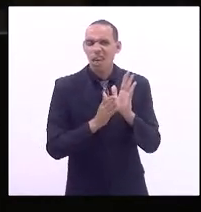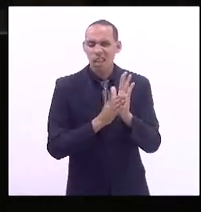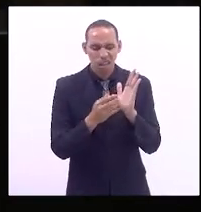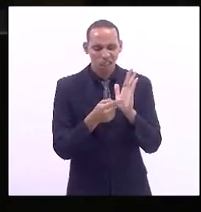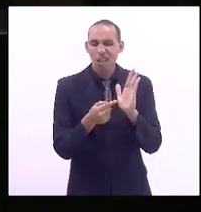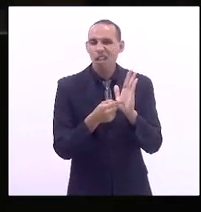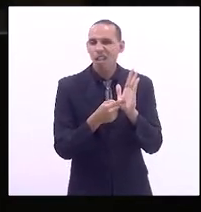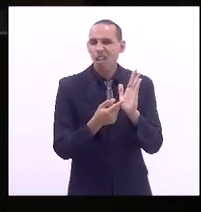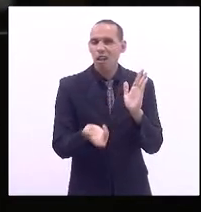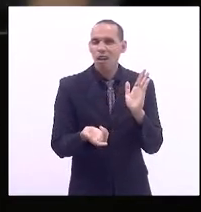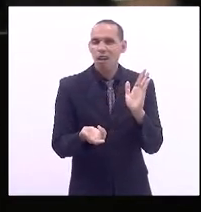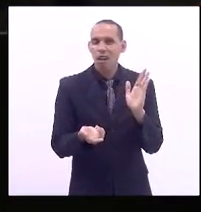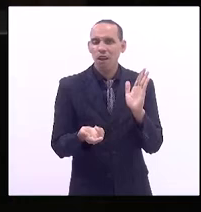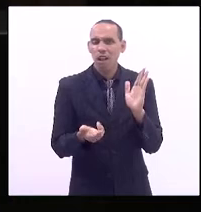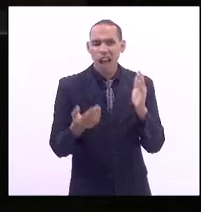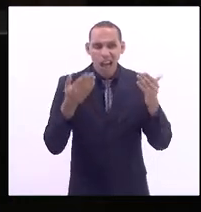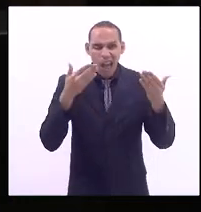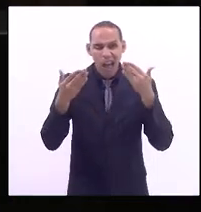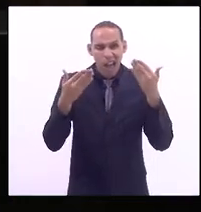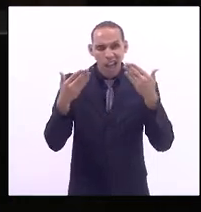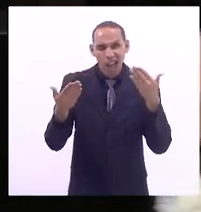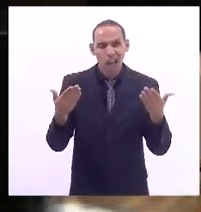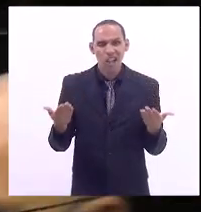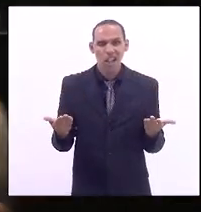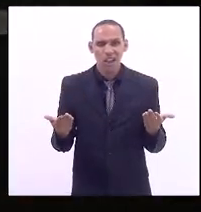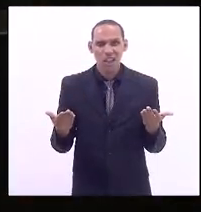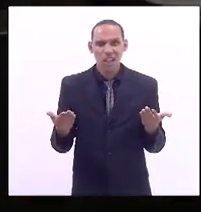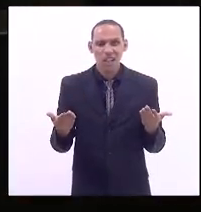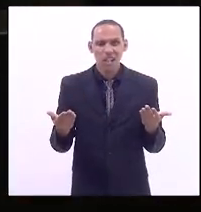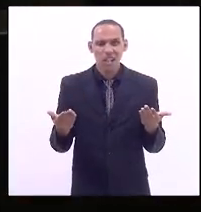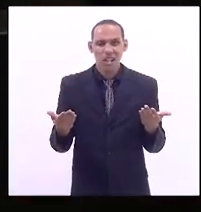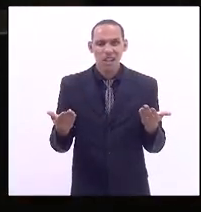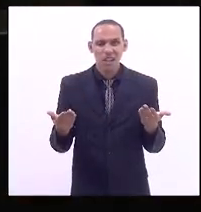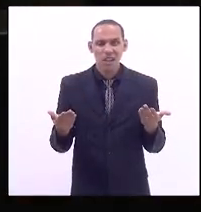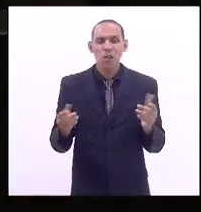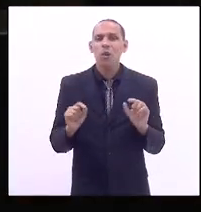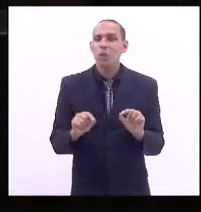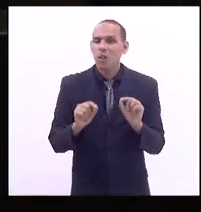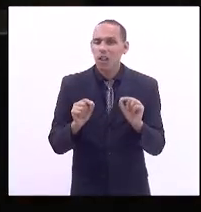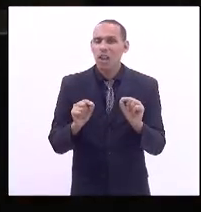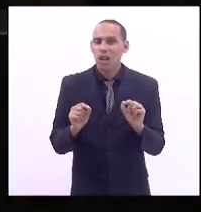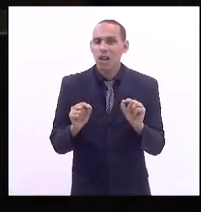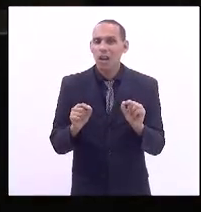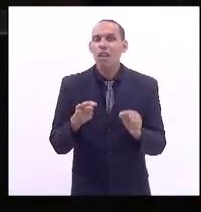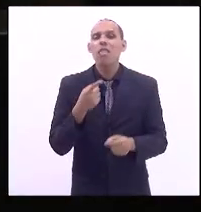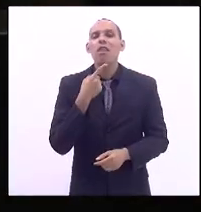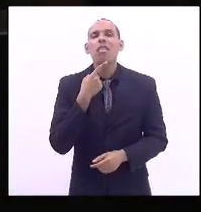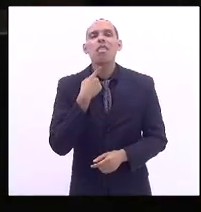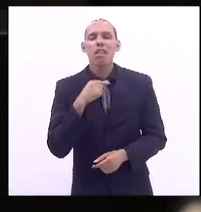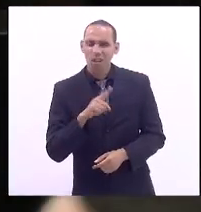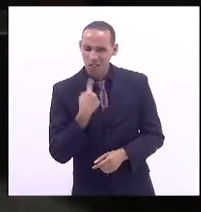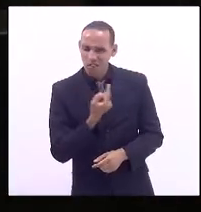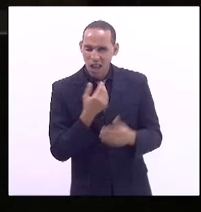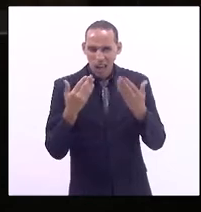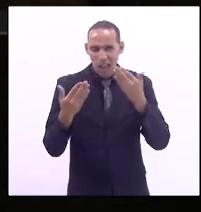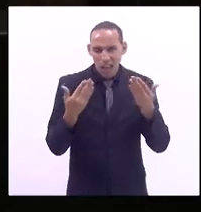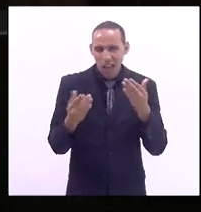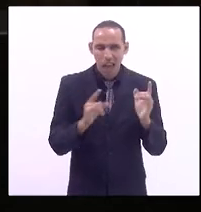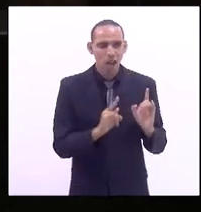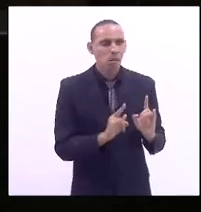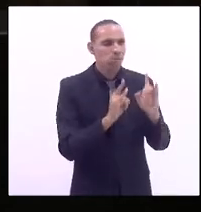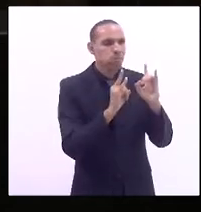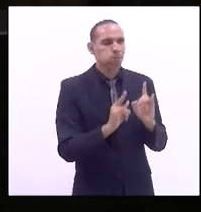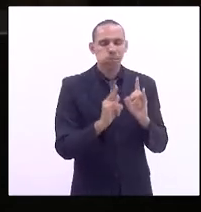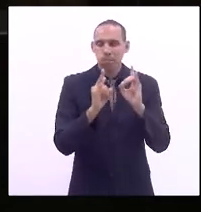proposta que não atende de forma alguma aquilo que seria desejo nosso os